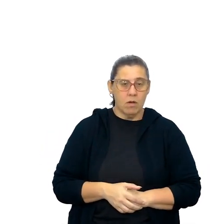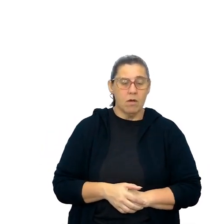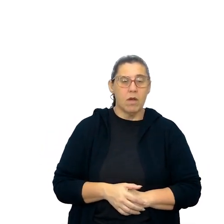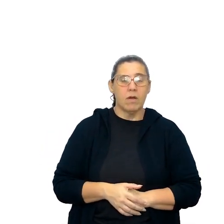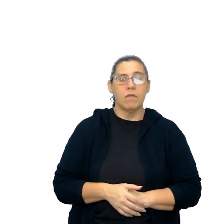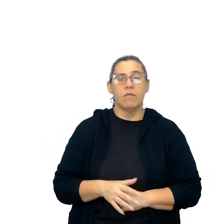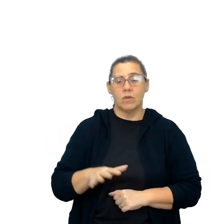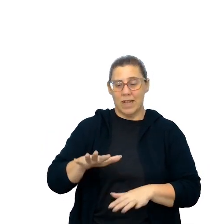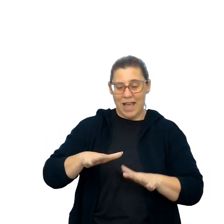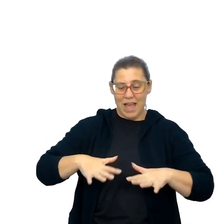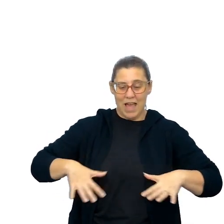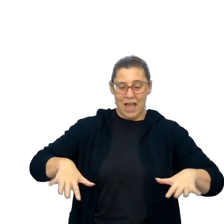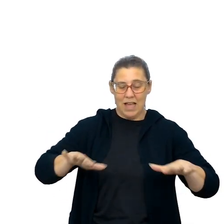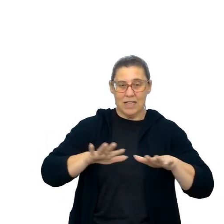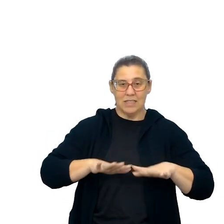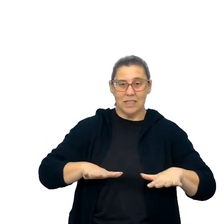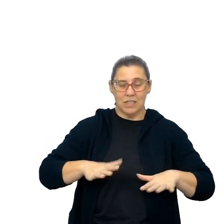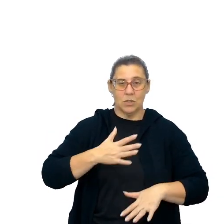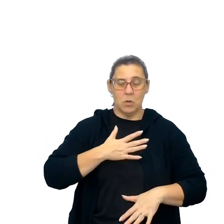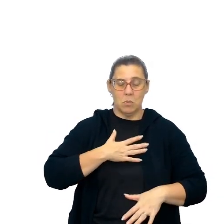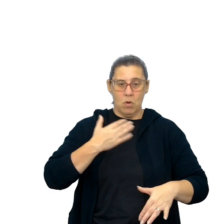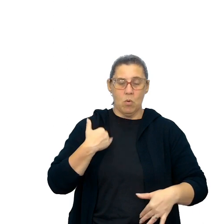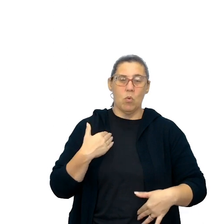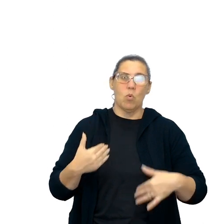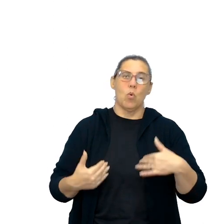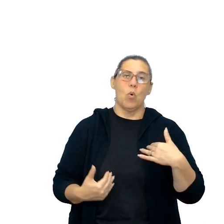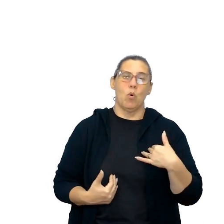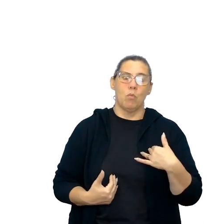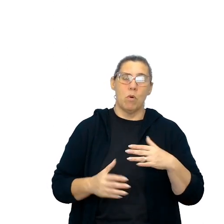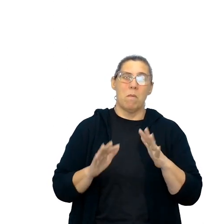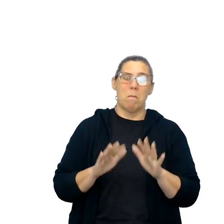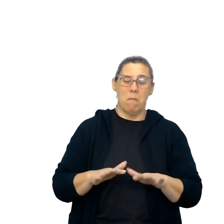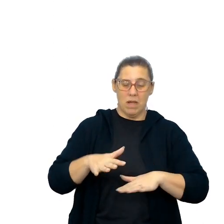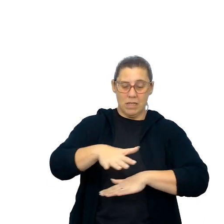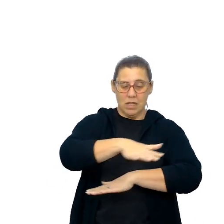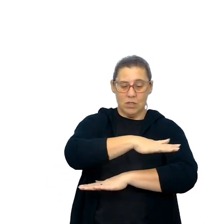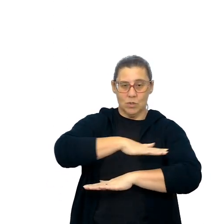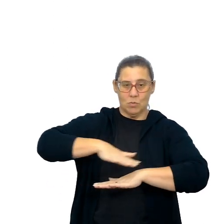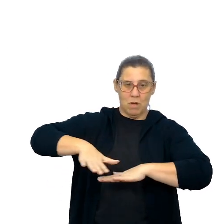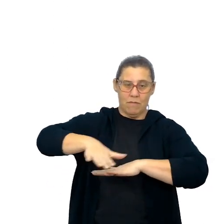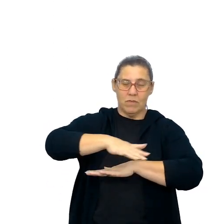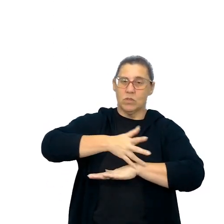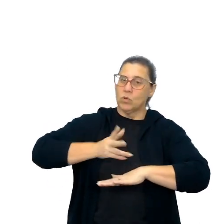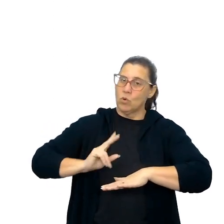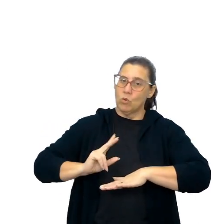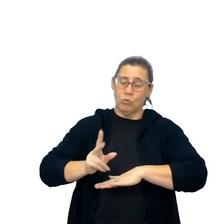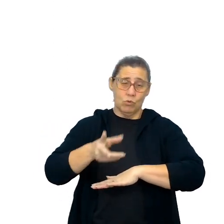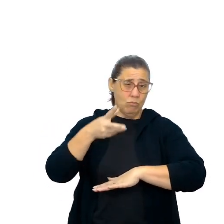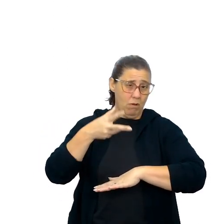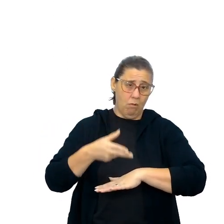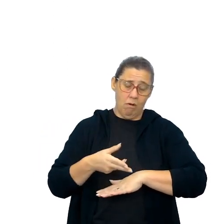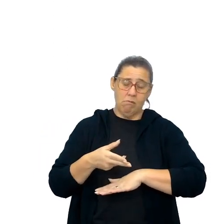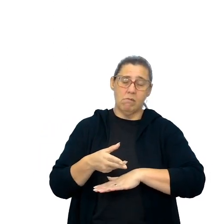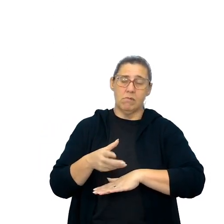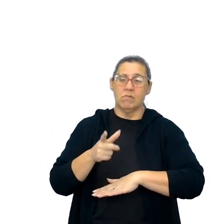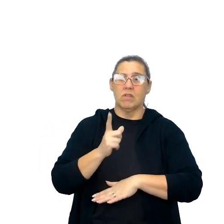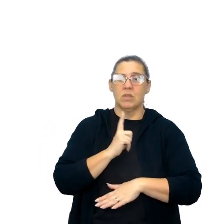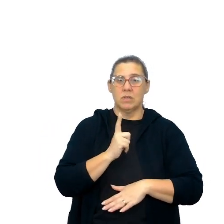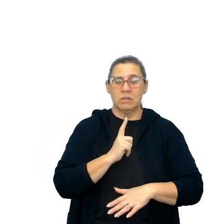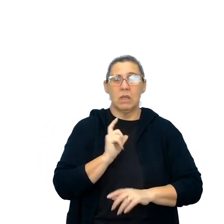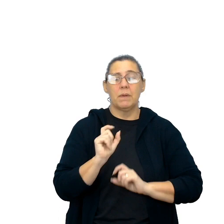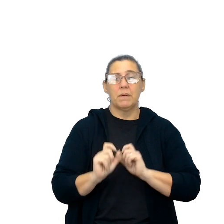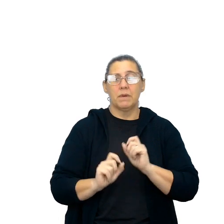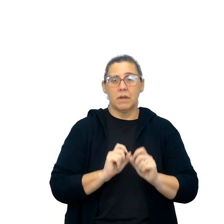foram as áreas ocupadas dessa superfície, mas a superfície continua lá. O que eu tenho? Eu